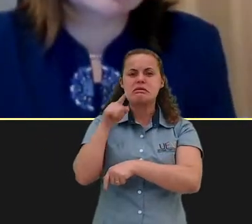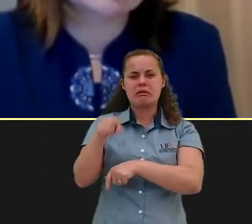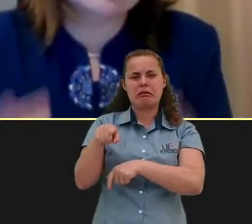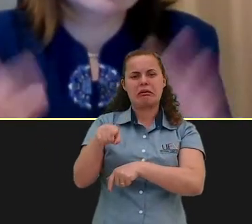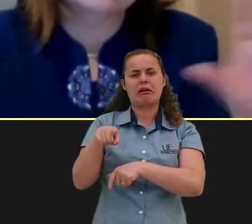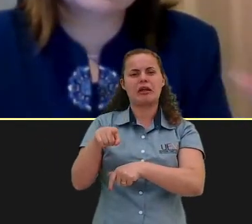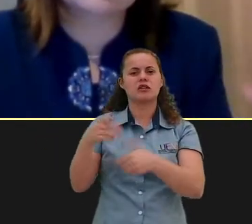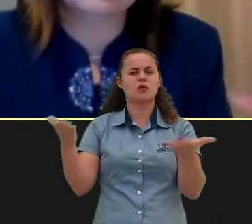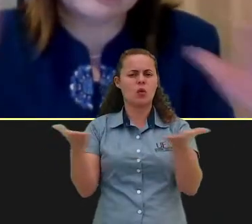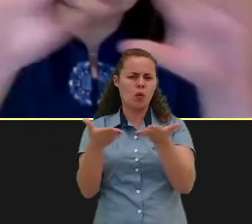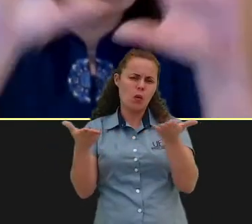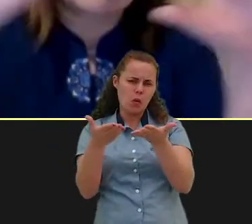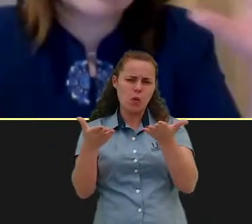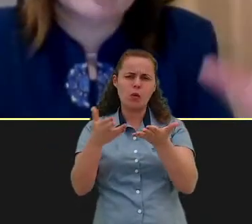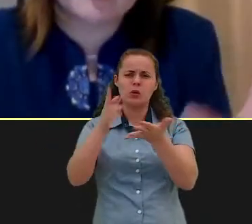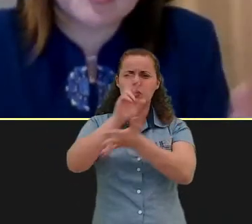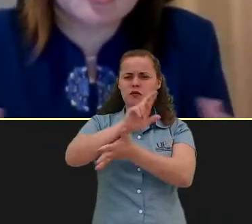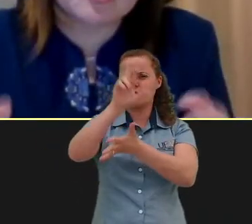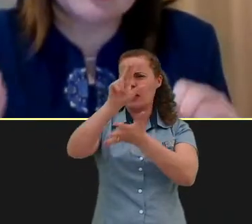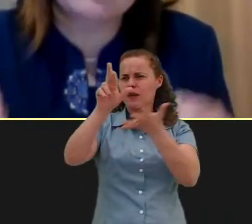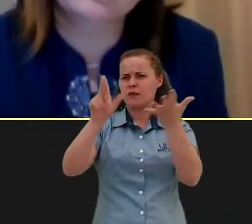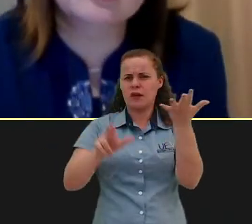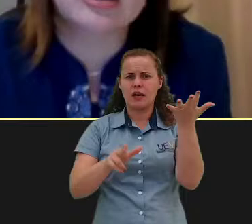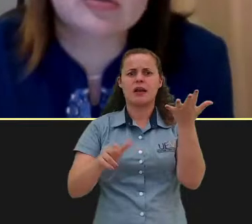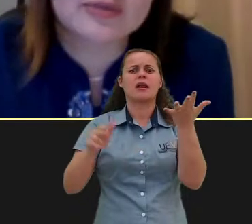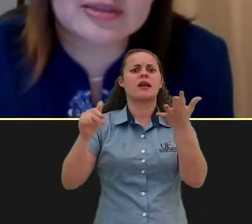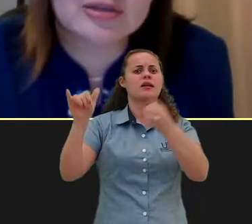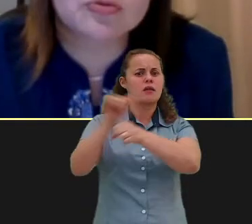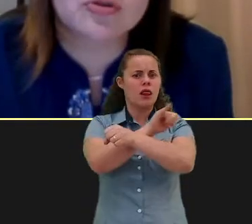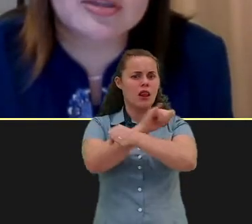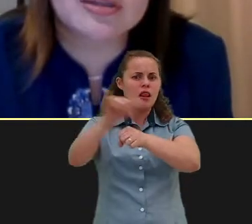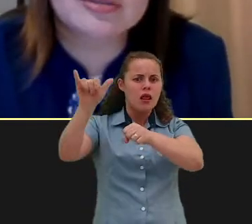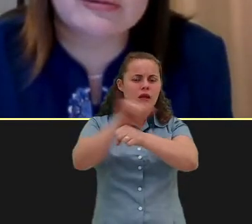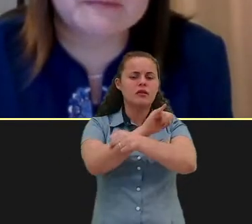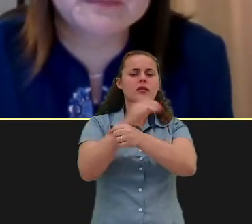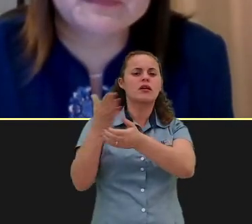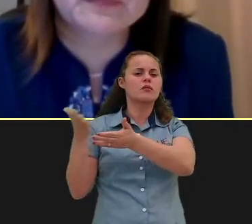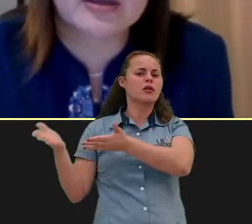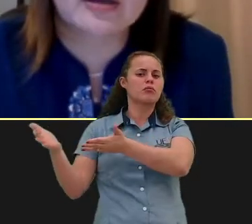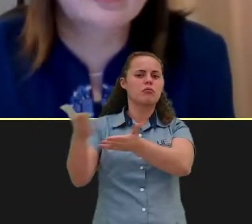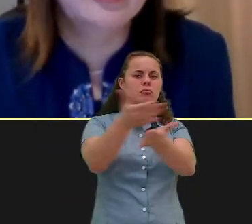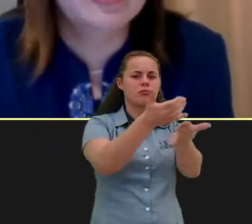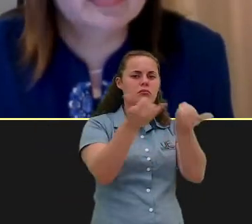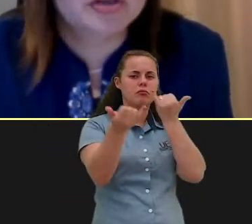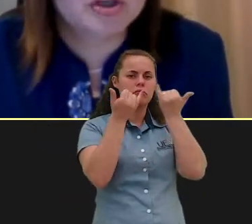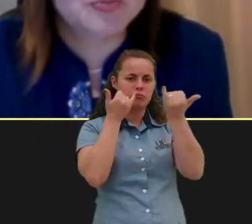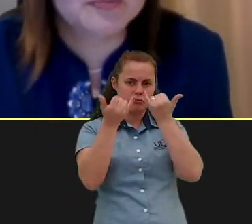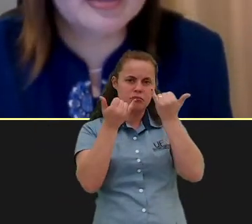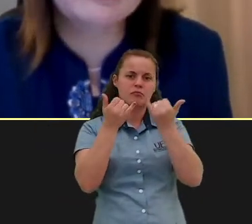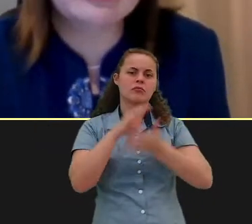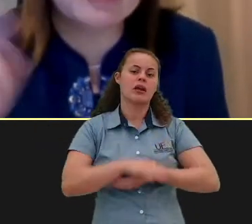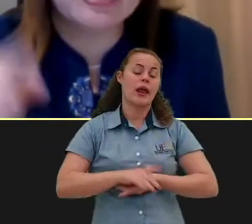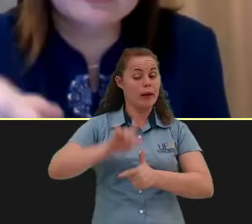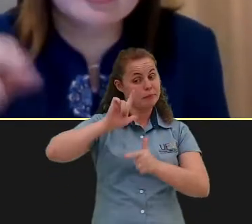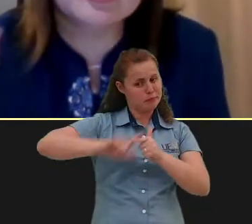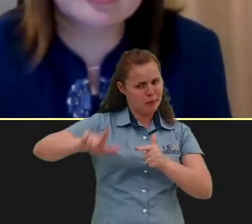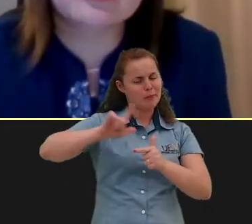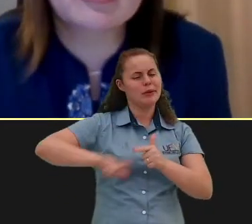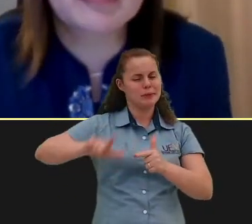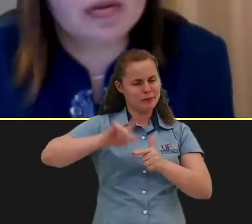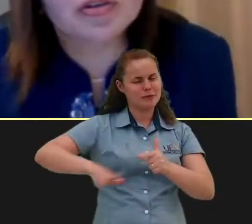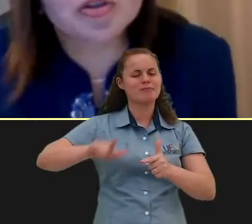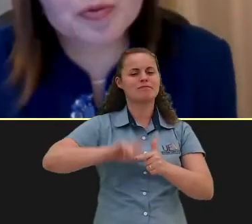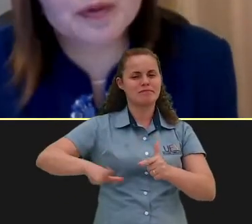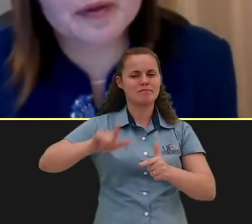existem outras técnicas e tudo mais para o pessoal de banco de dados fazer essa consolidação. Tá? É um grande problema. E a variedade de